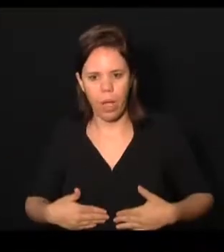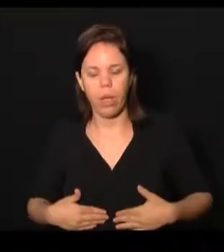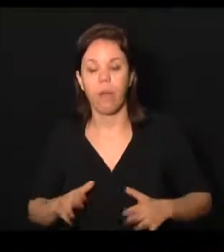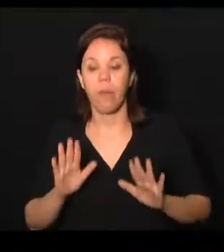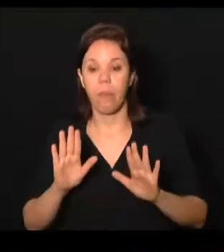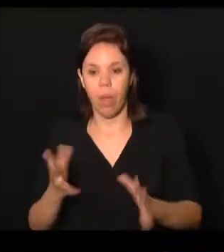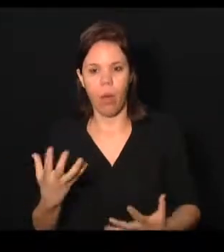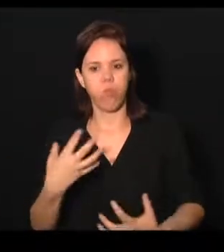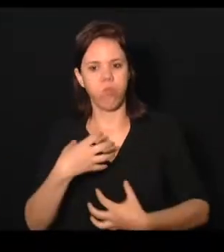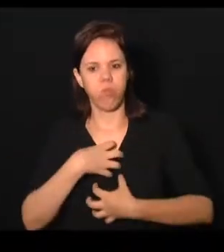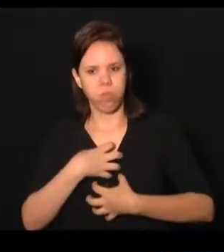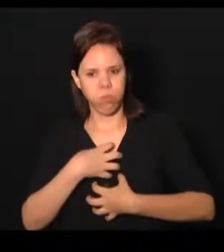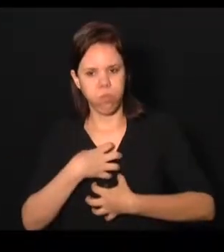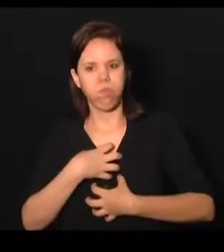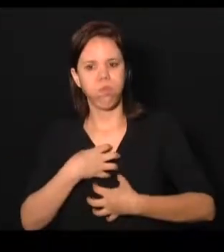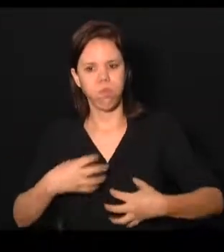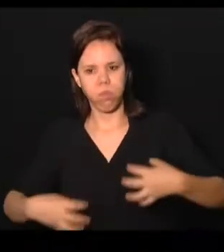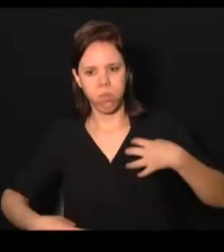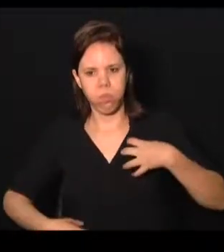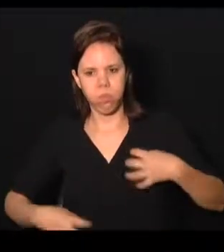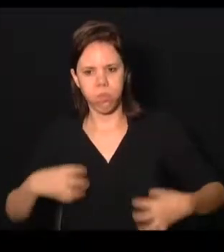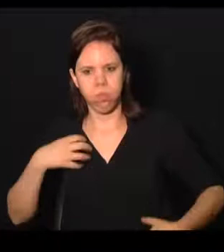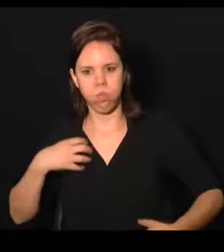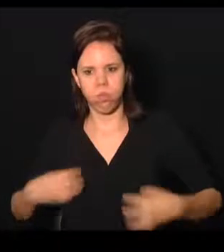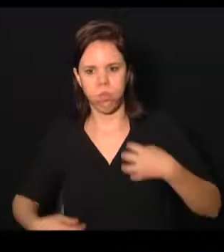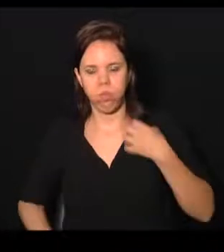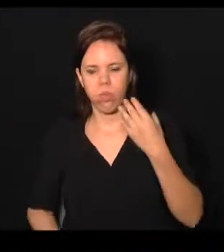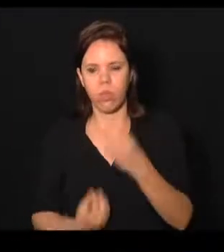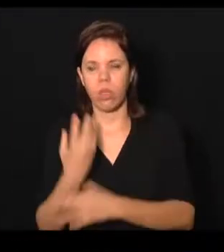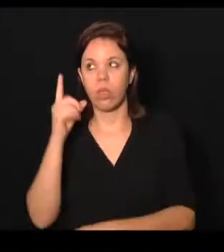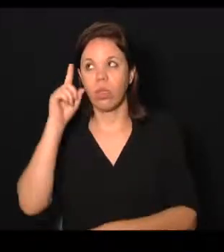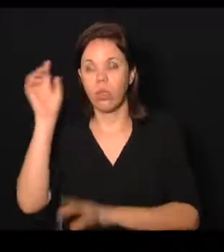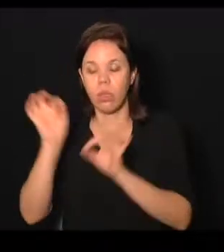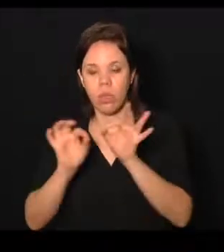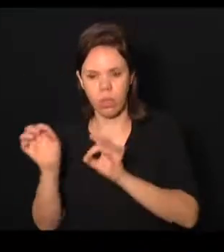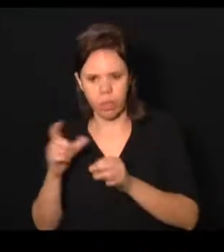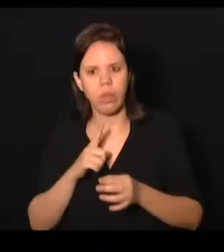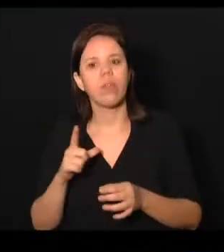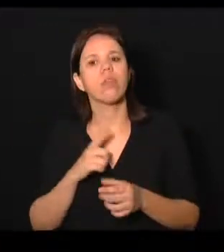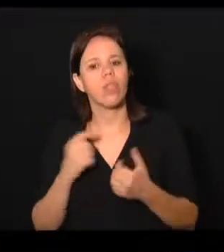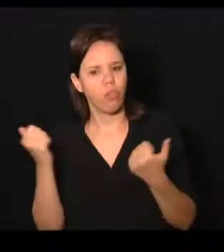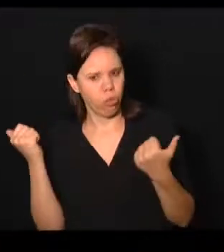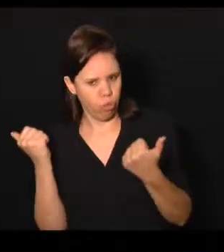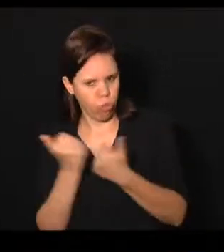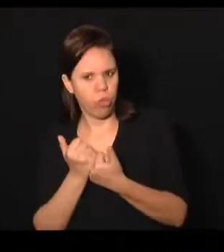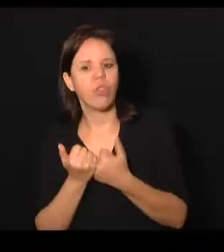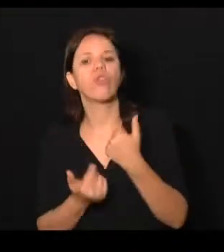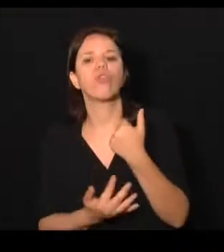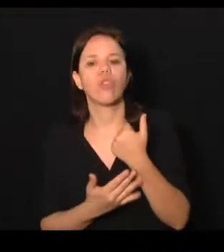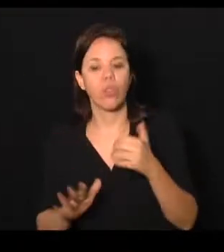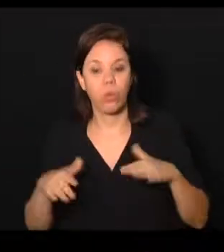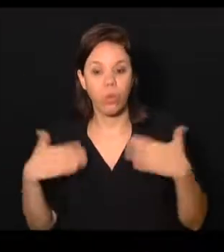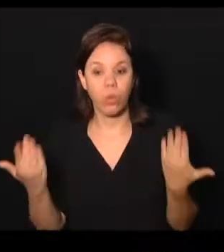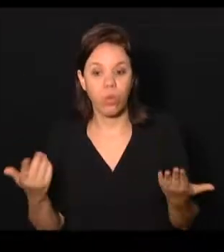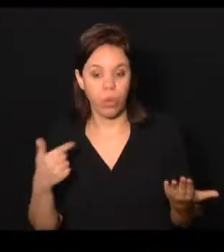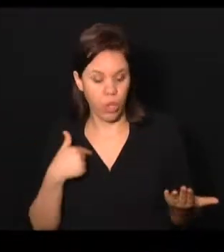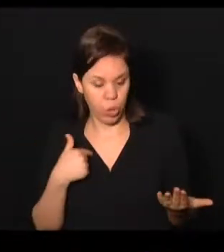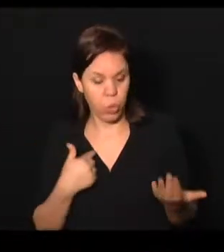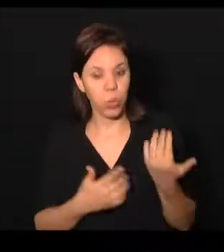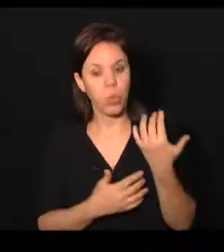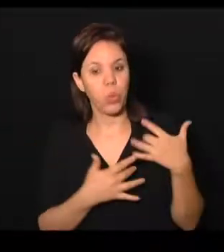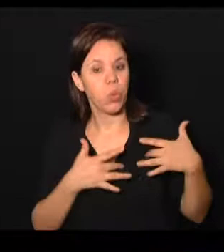organismo perfeito, criado aí por Deus, ele tem as suas reservas de sangue. Então, quando eu dou o sangue, em algumas